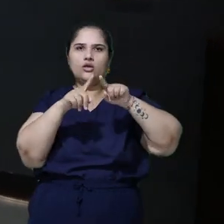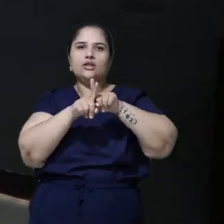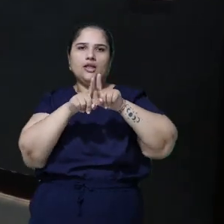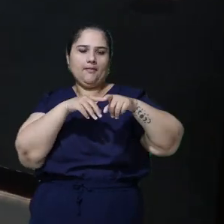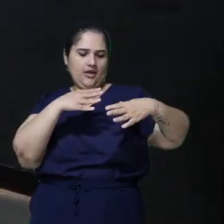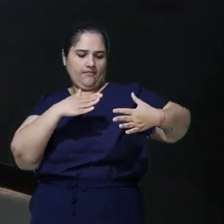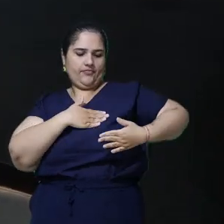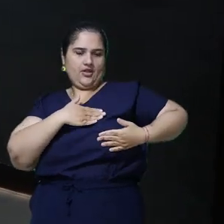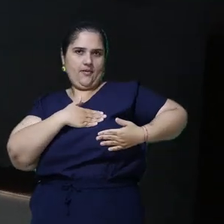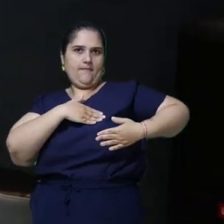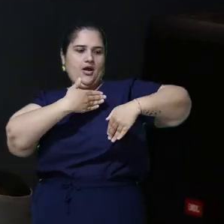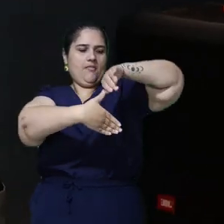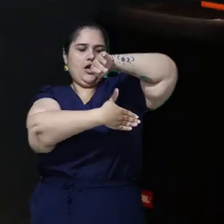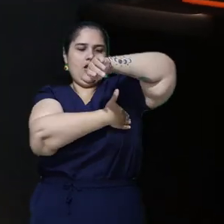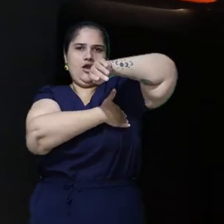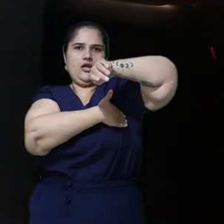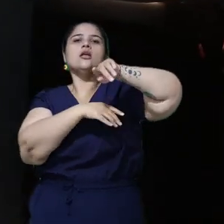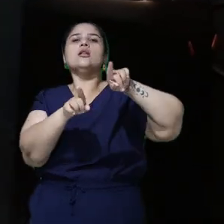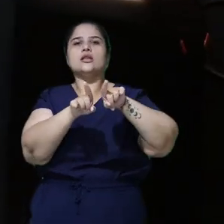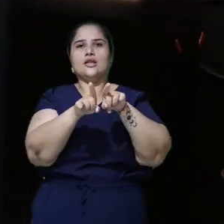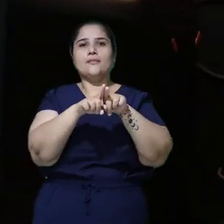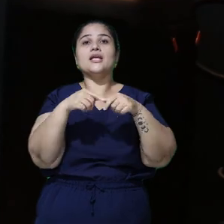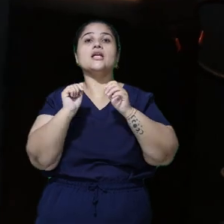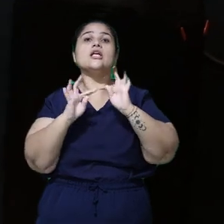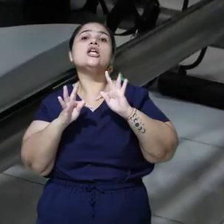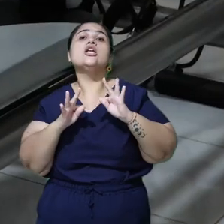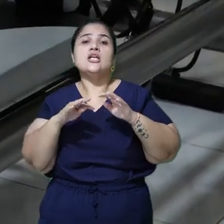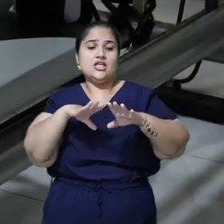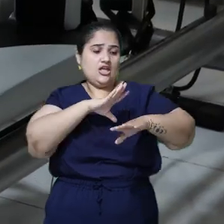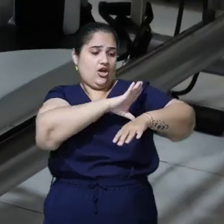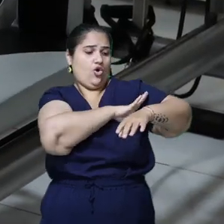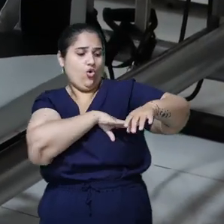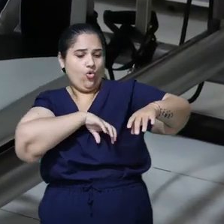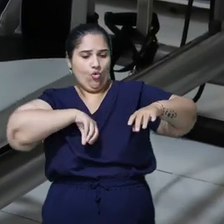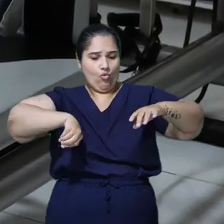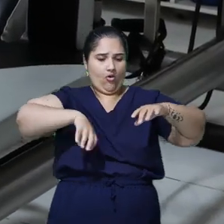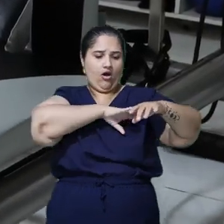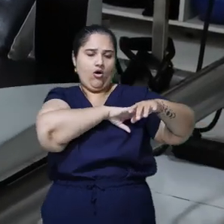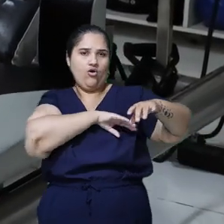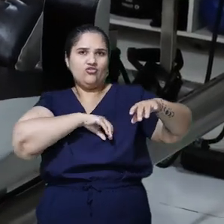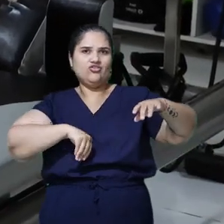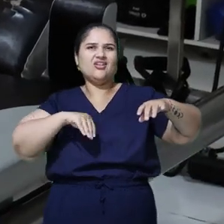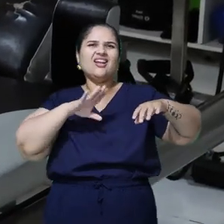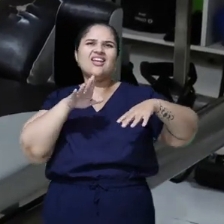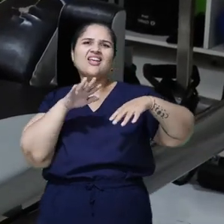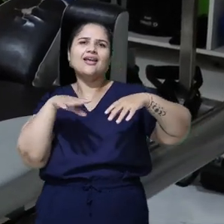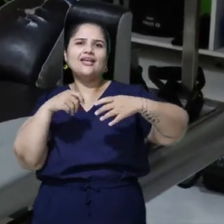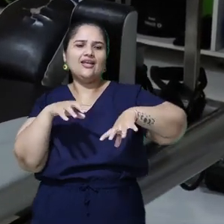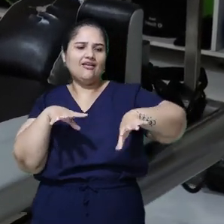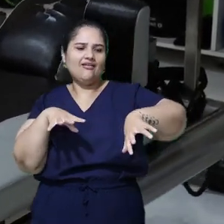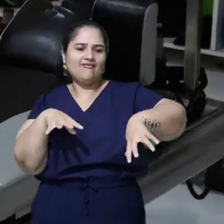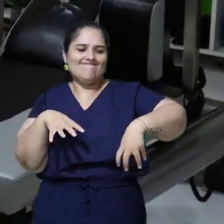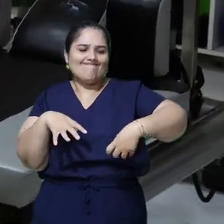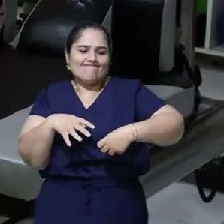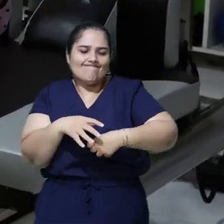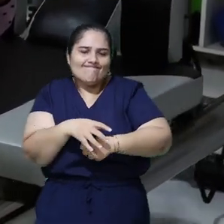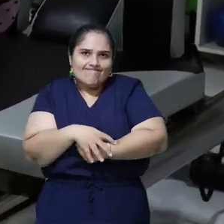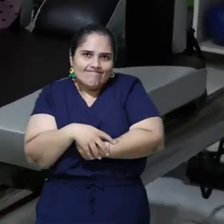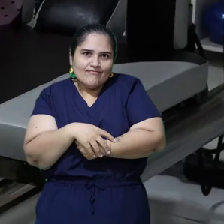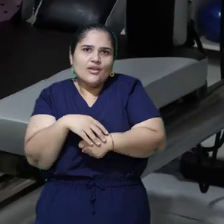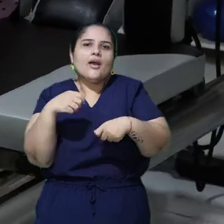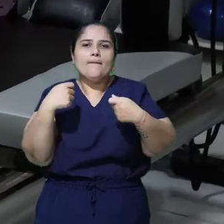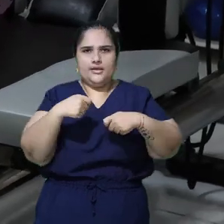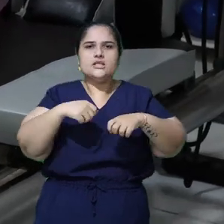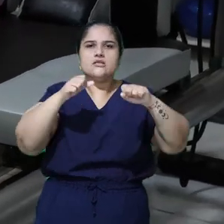E esse esvaziamento axilar, ele tira todos os linfonodos e te deixa meio que sequelado, sabe? E aí eu tô fazendo pilates, que tá me